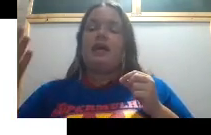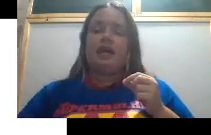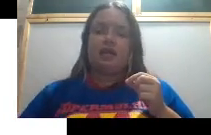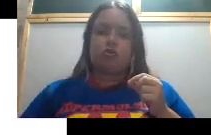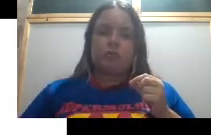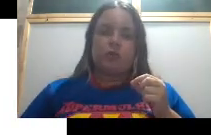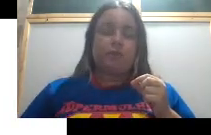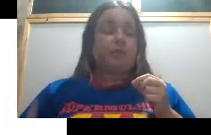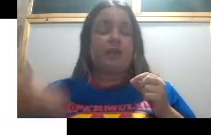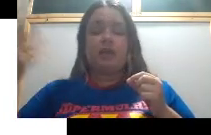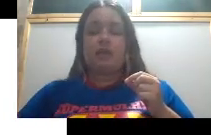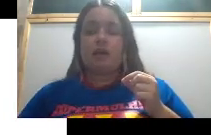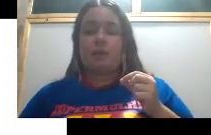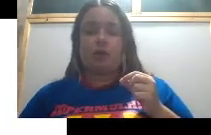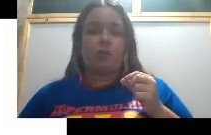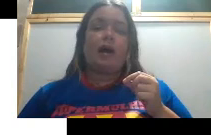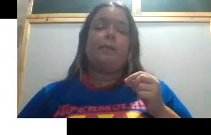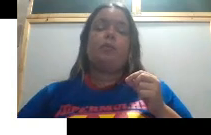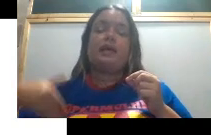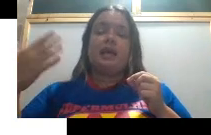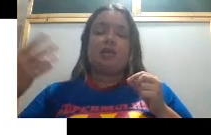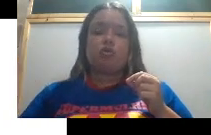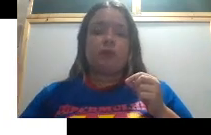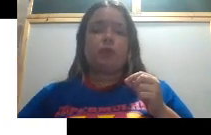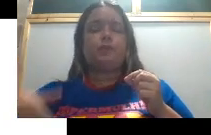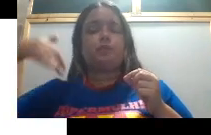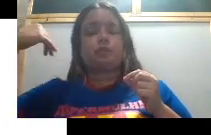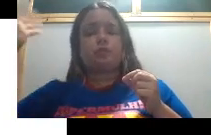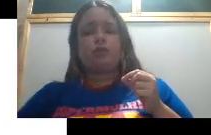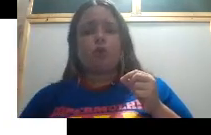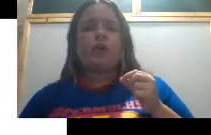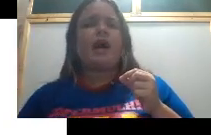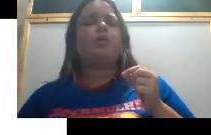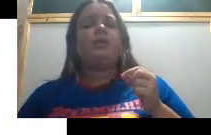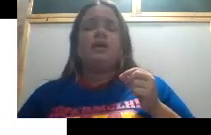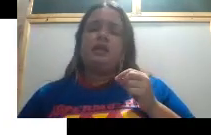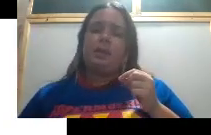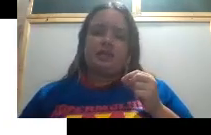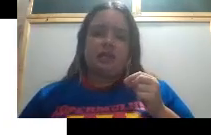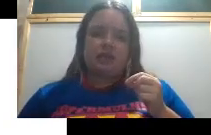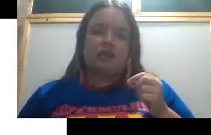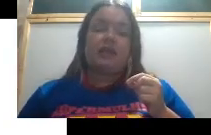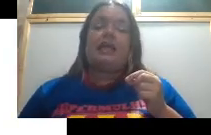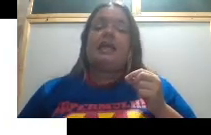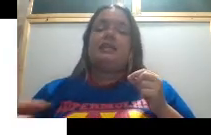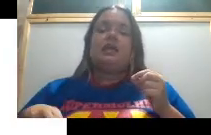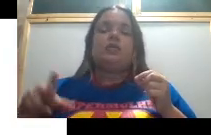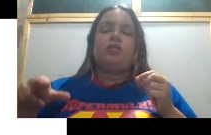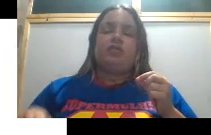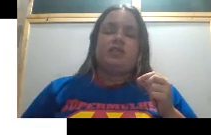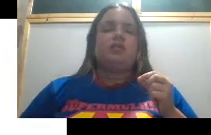Fonseca ele assumiu ele proclamou a república e ele assumiu o cargo de presidente